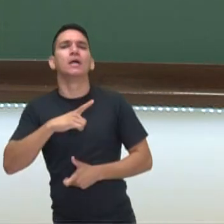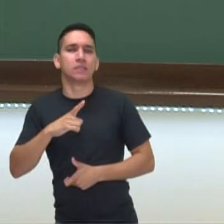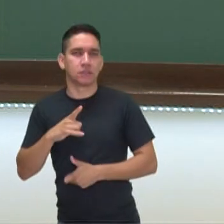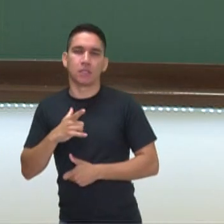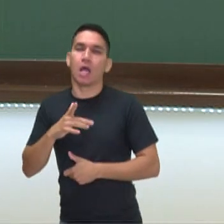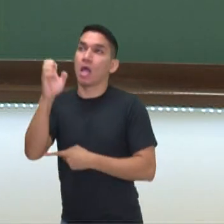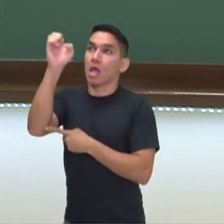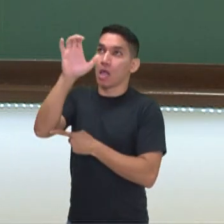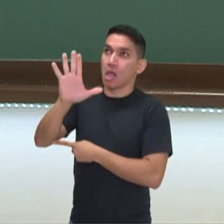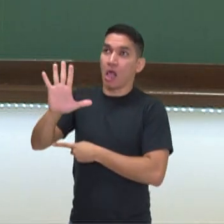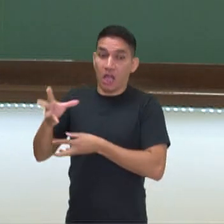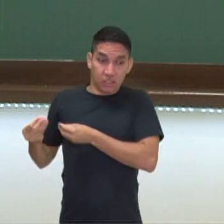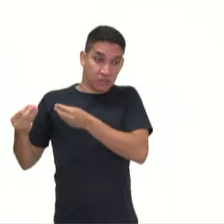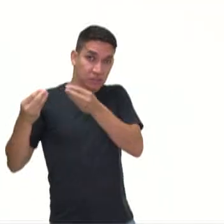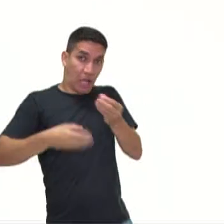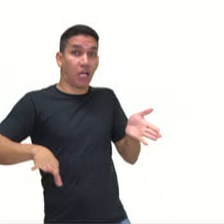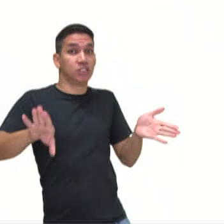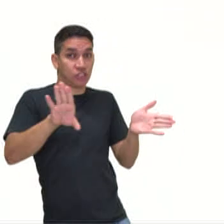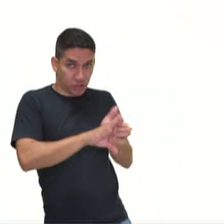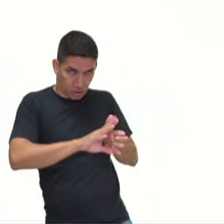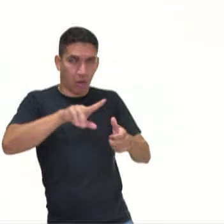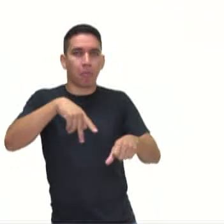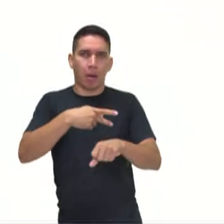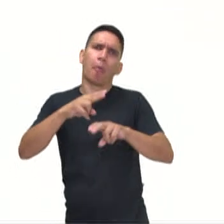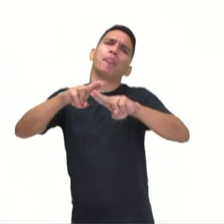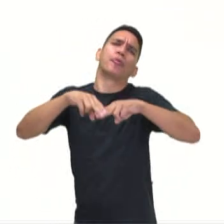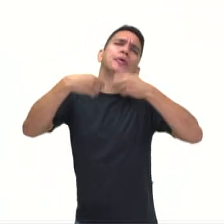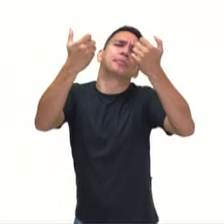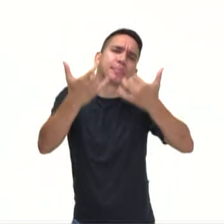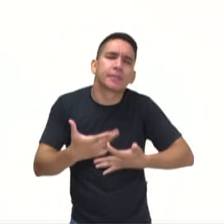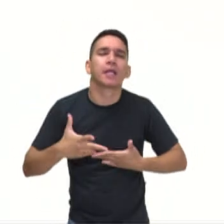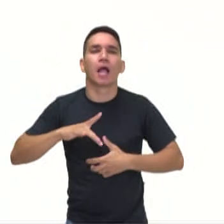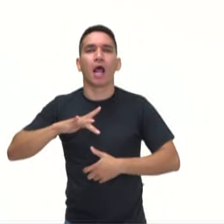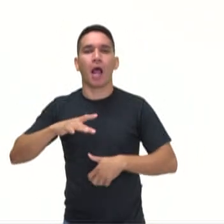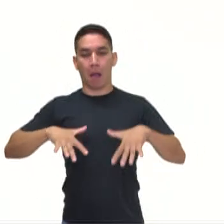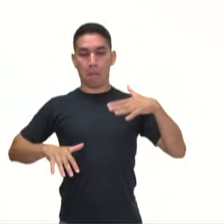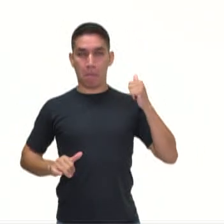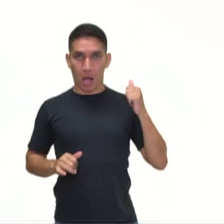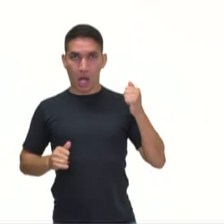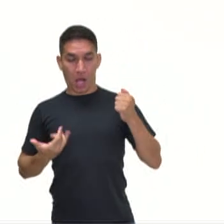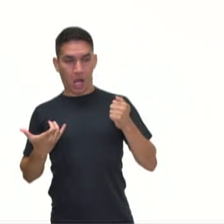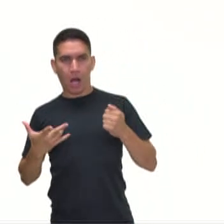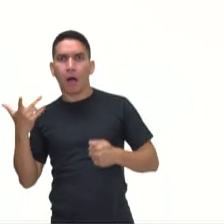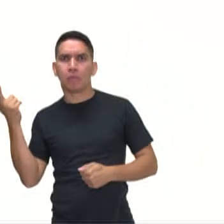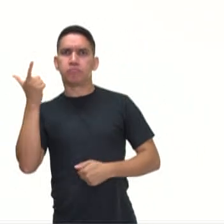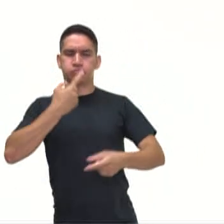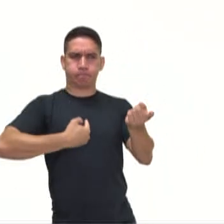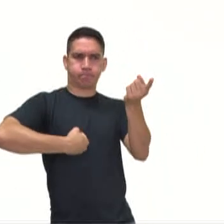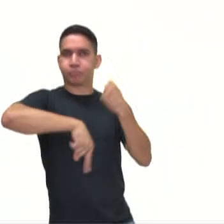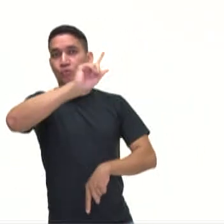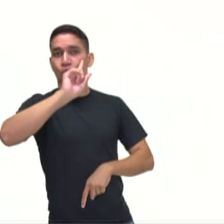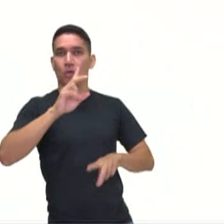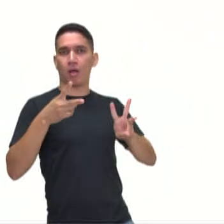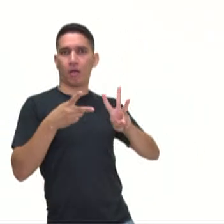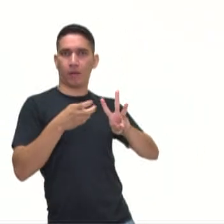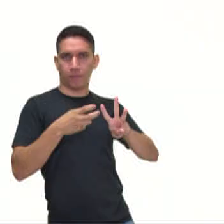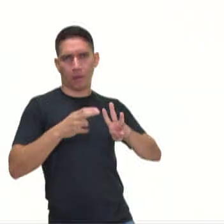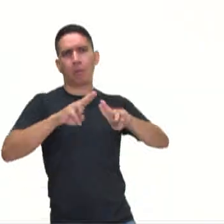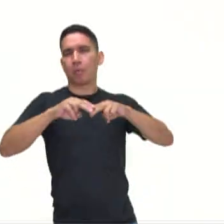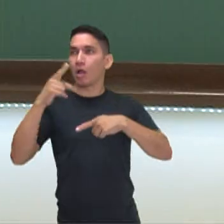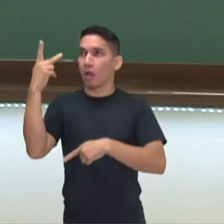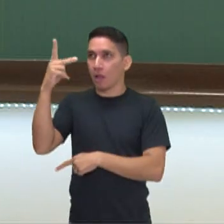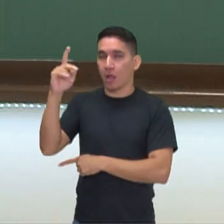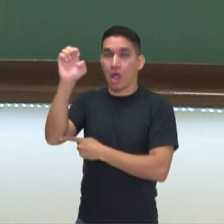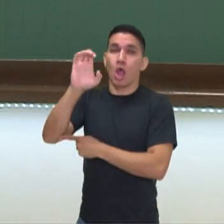trazem para cá, né? O que explica a vitória dos espanhóis sobre os ameríndios, mesmo os europeus sendo um grupo bem menor, né?